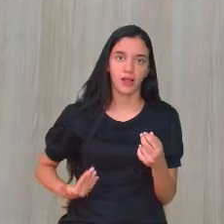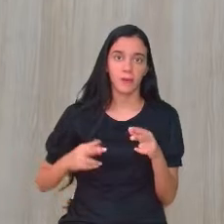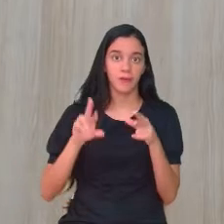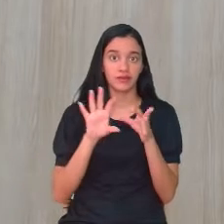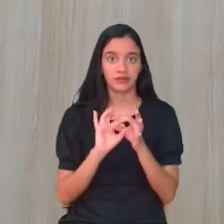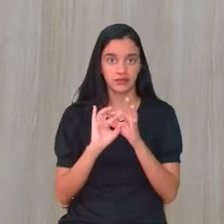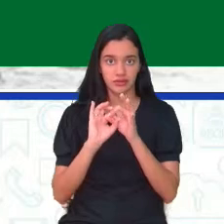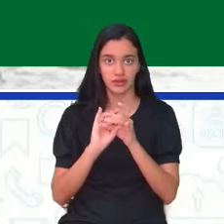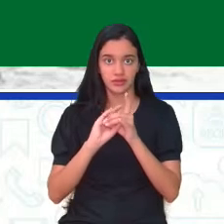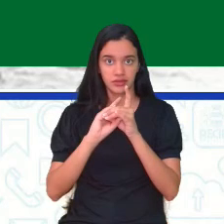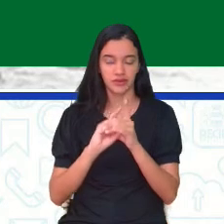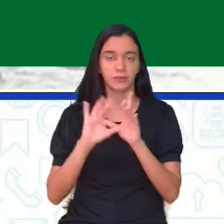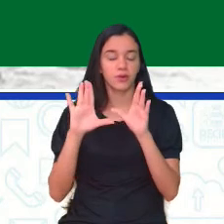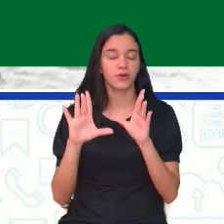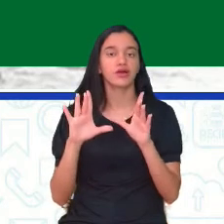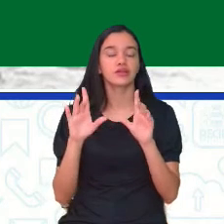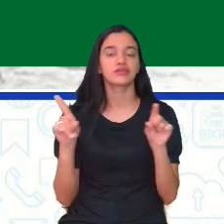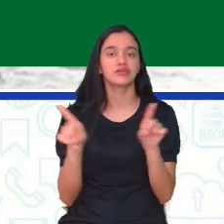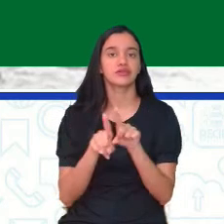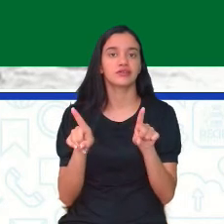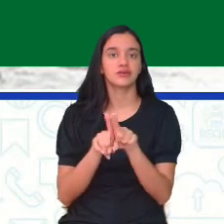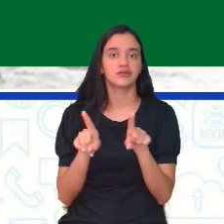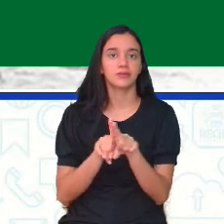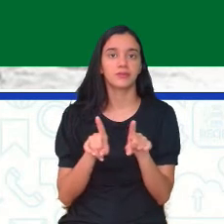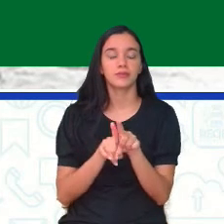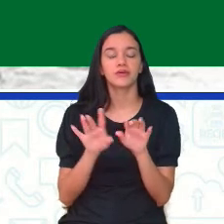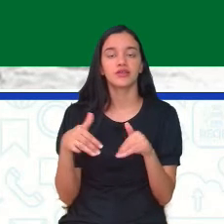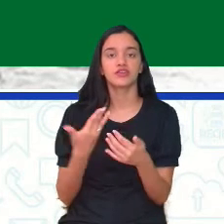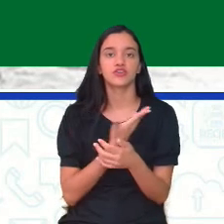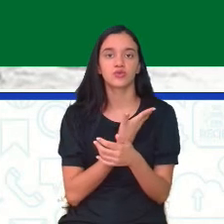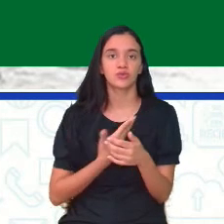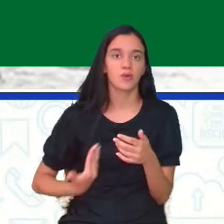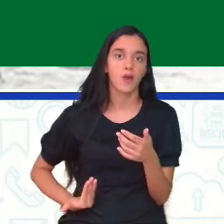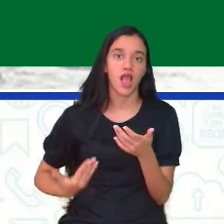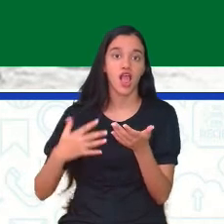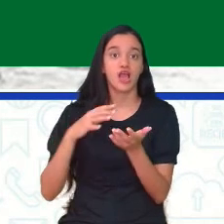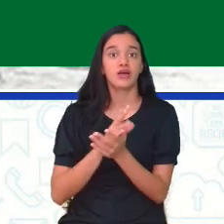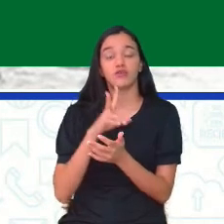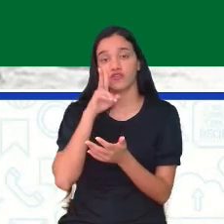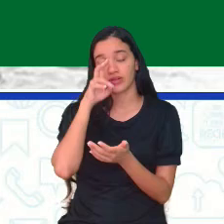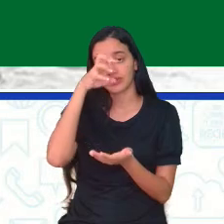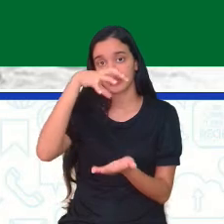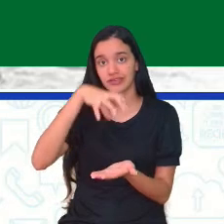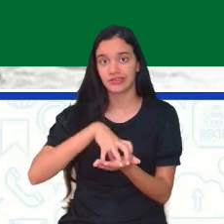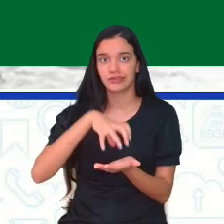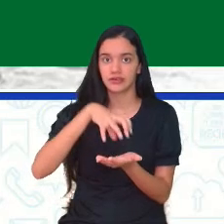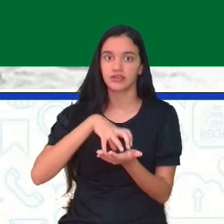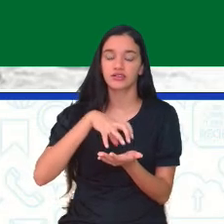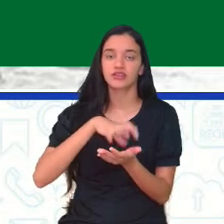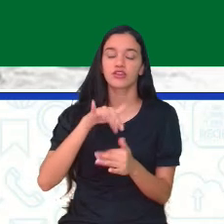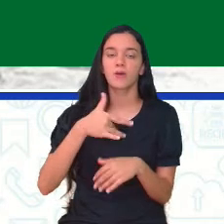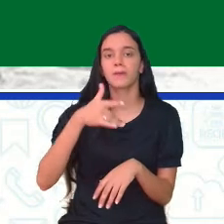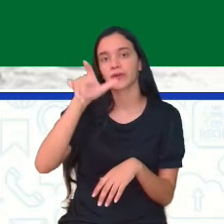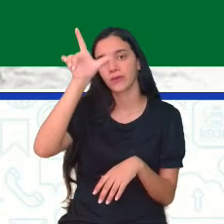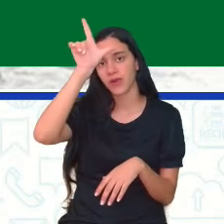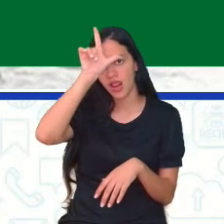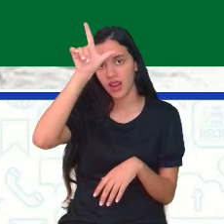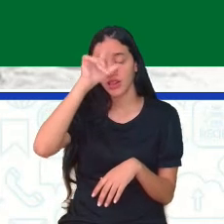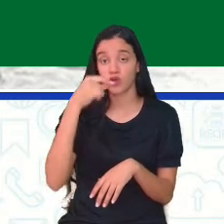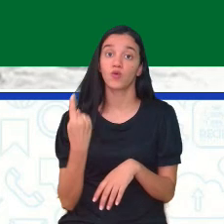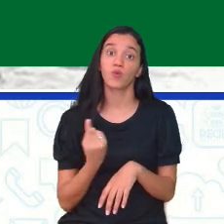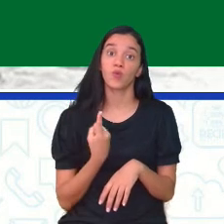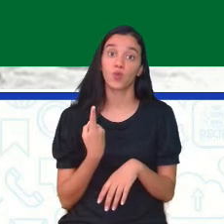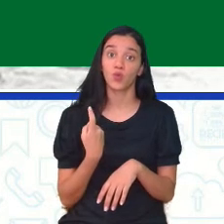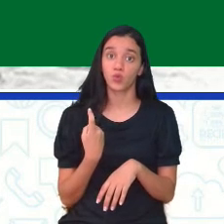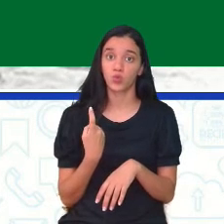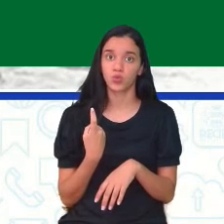democráticos pela crise e defendiam a necessidade de um governo forte centralizado, dirigido por um líder em um partido único. Ou